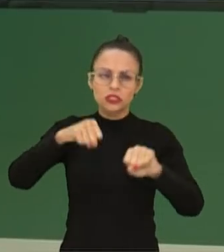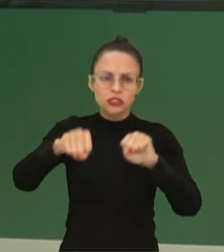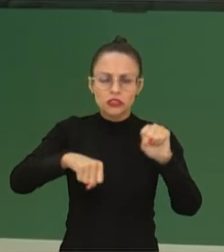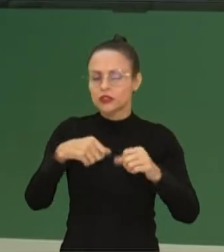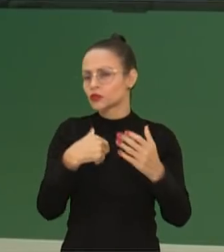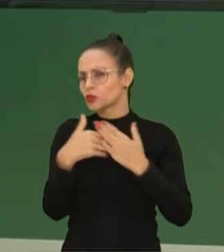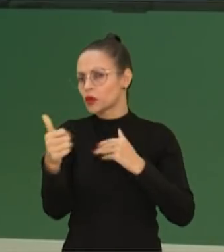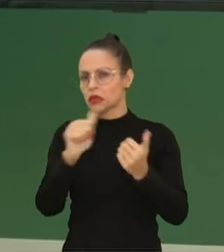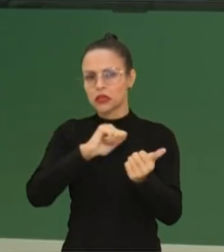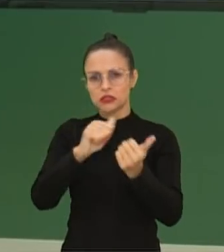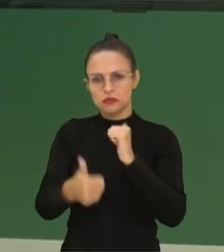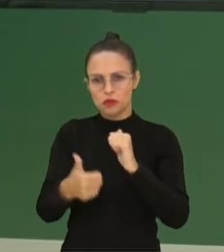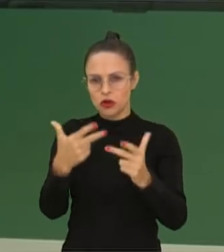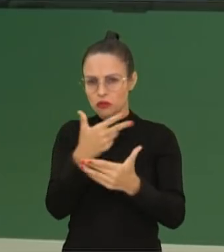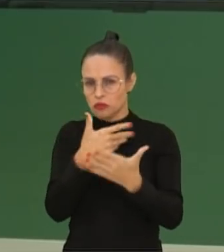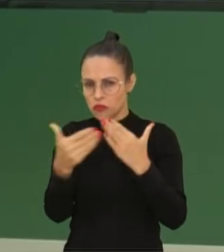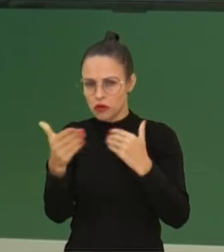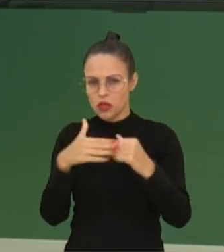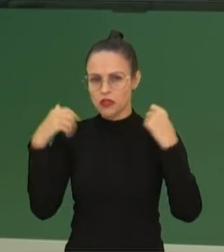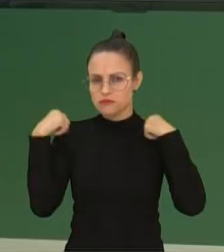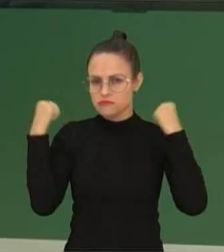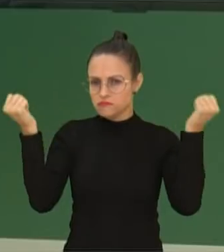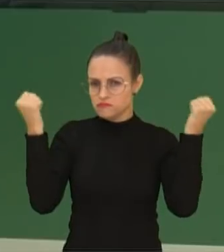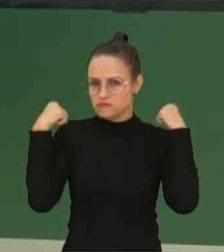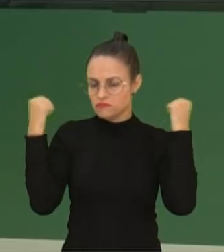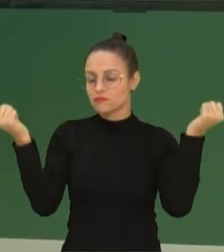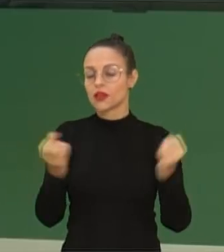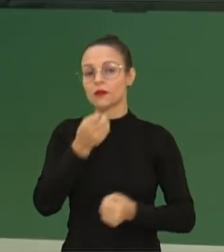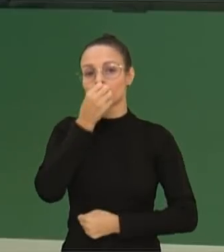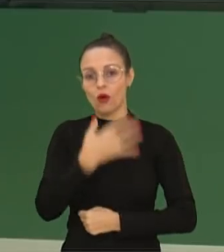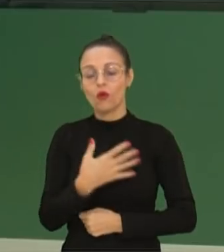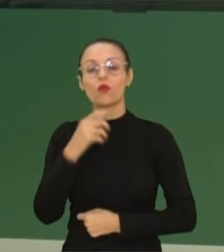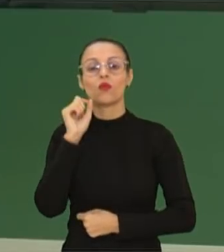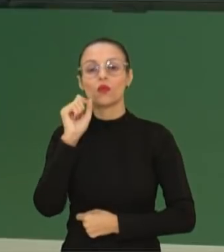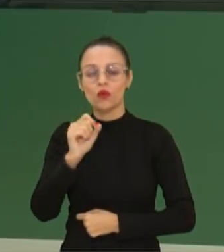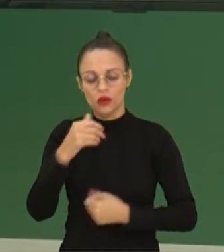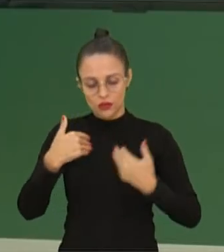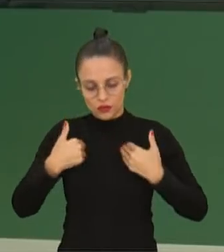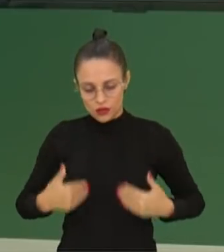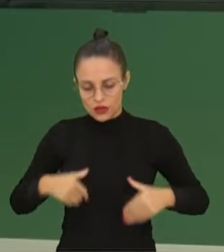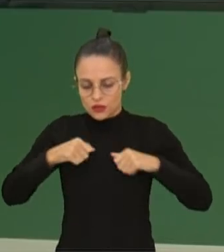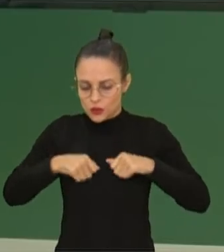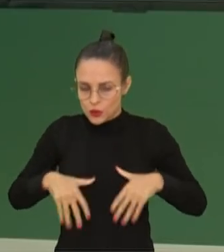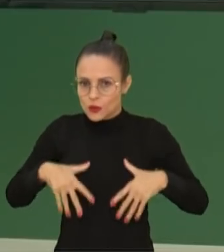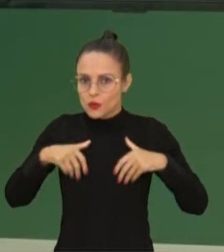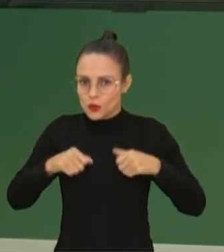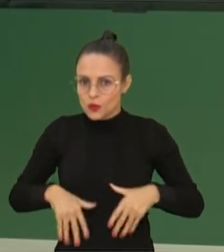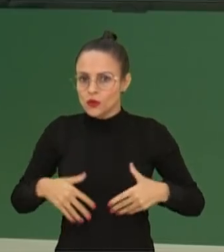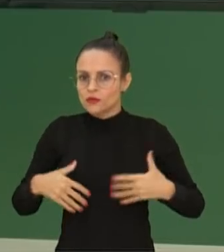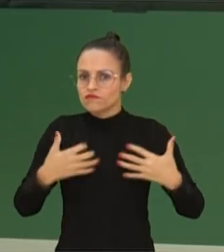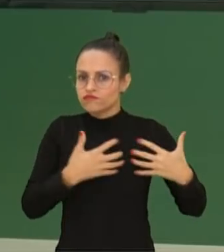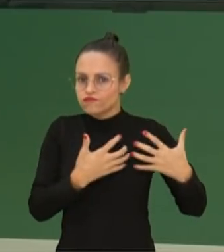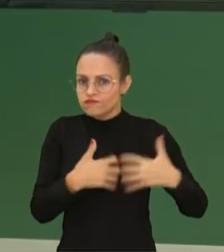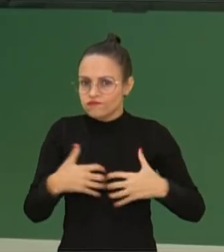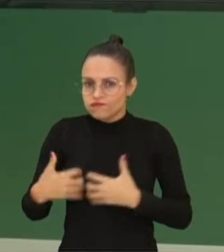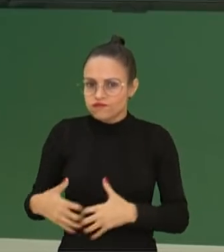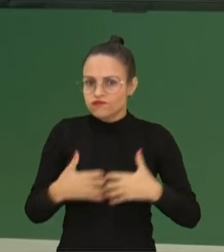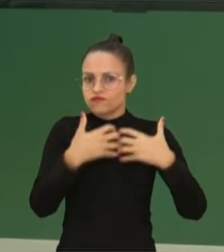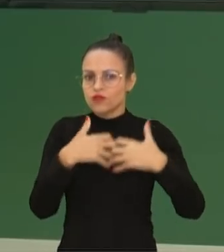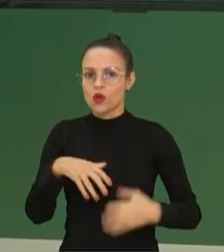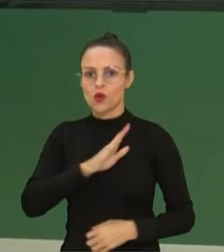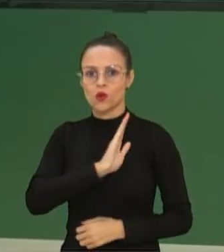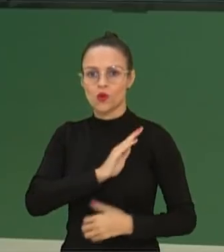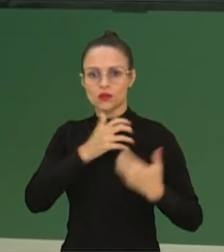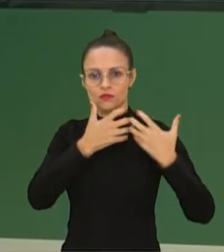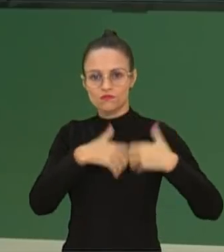qualquer esporte, qualquer atividade física, estimula, ativa os nossos vasos sanguíneos, faz o coração